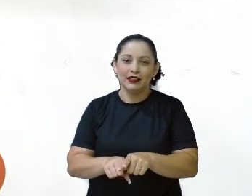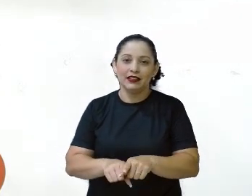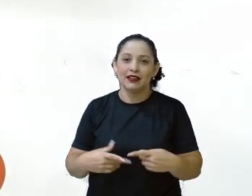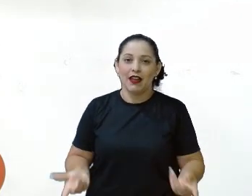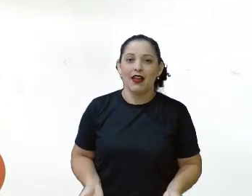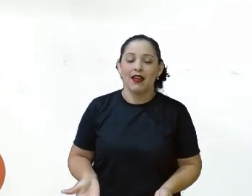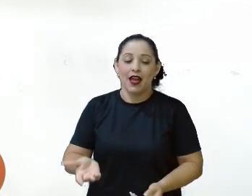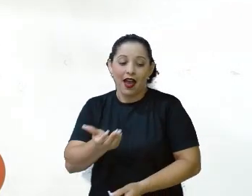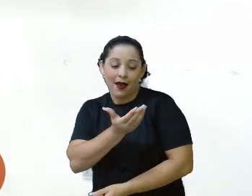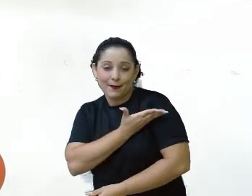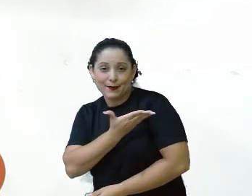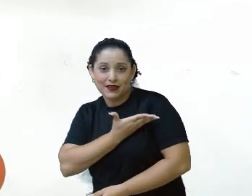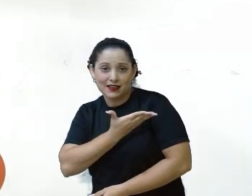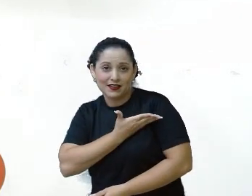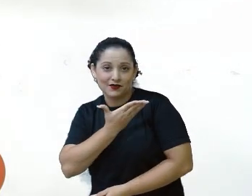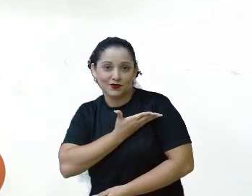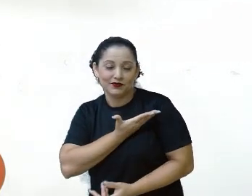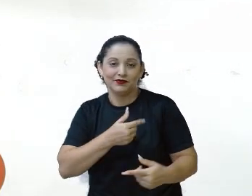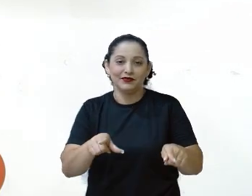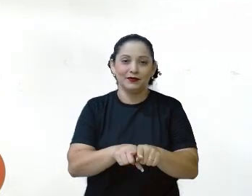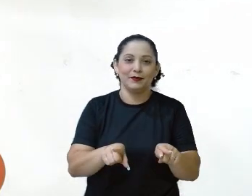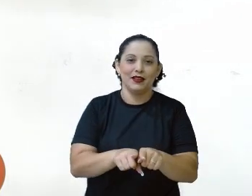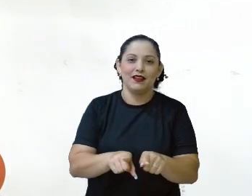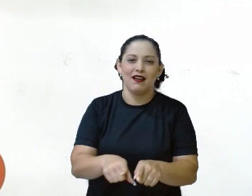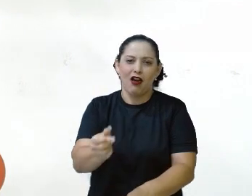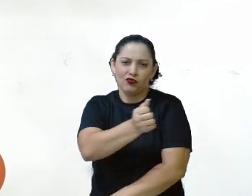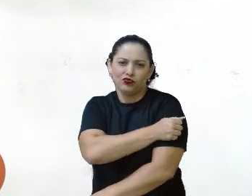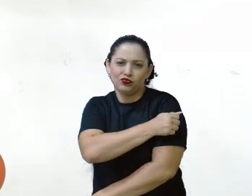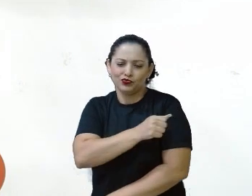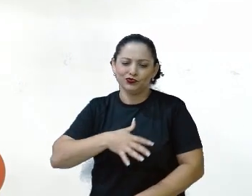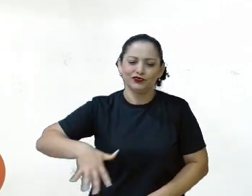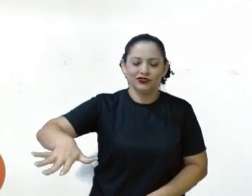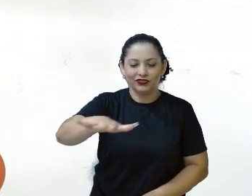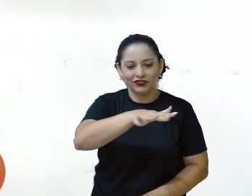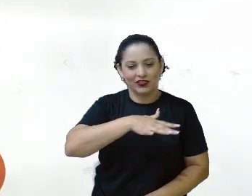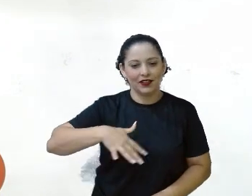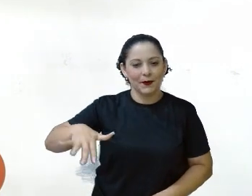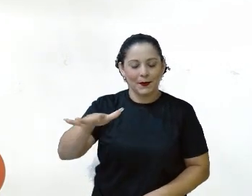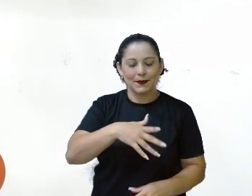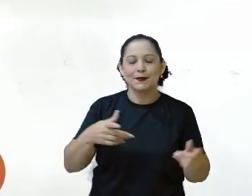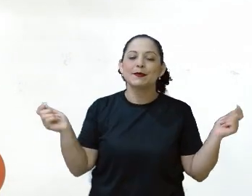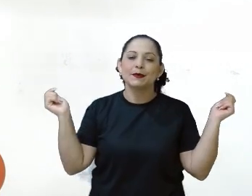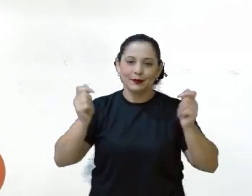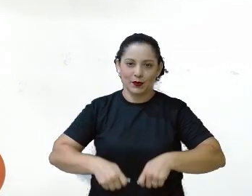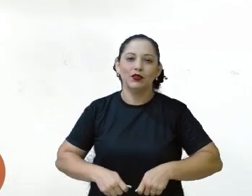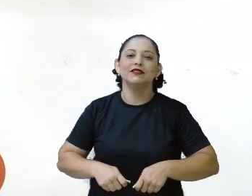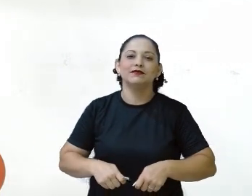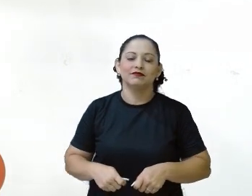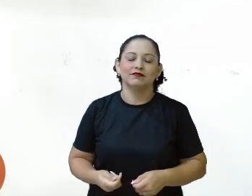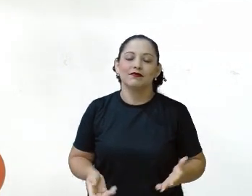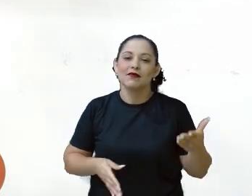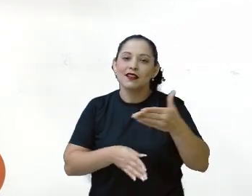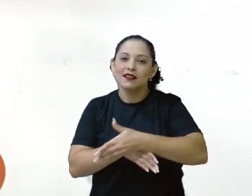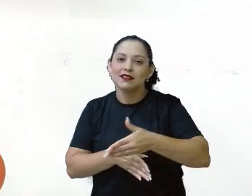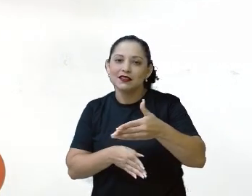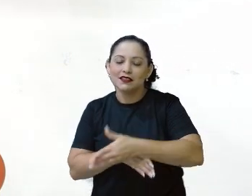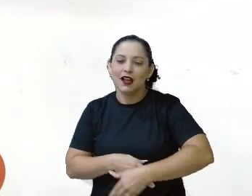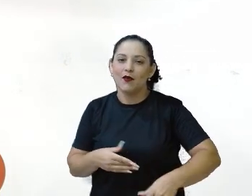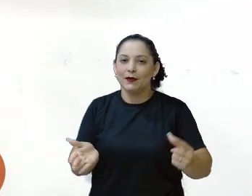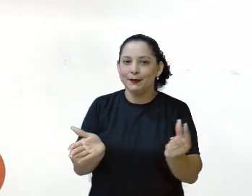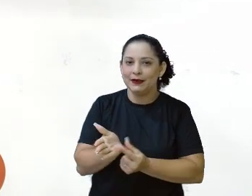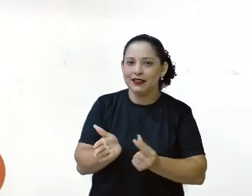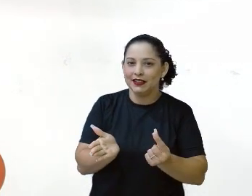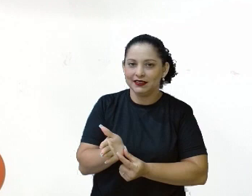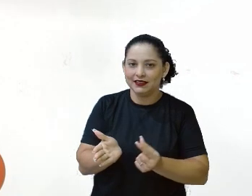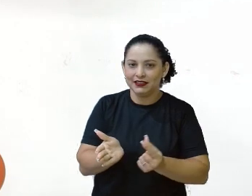teu colega, para a tua colega de sala. Você pode fazer tudo isso acessando o aplicativo